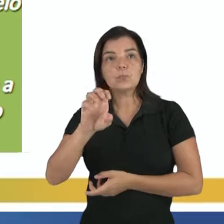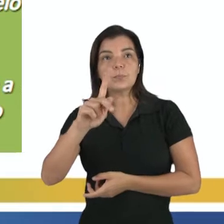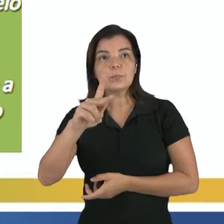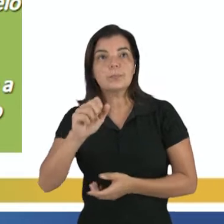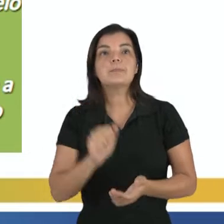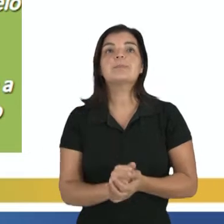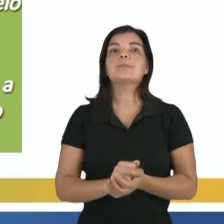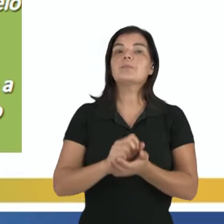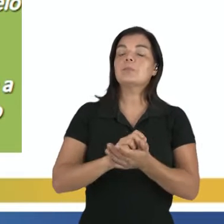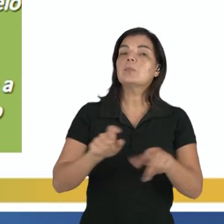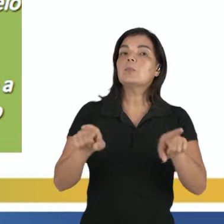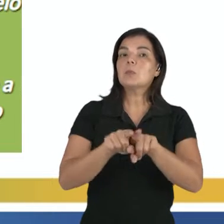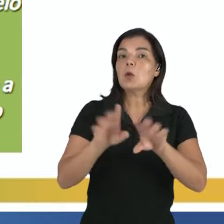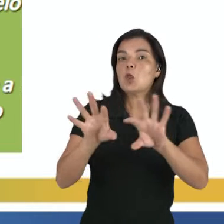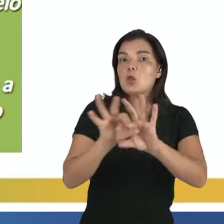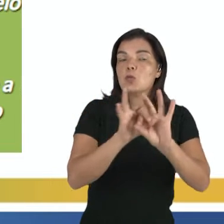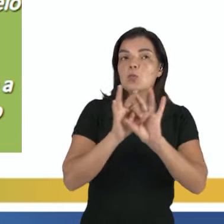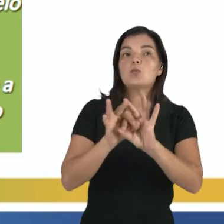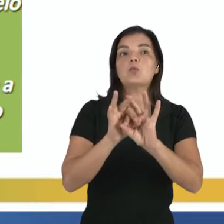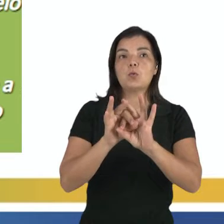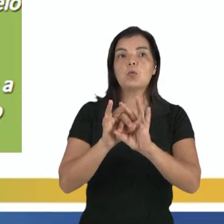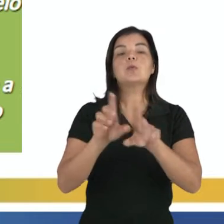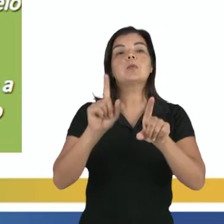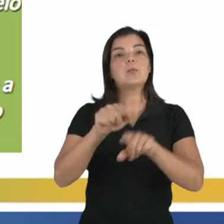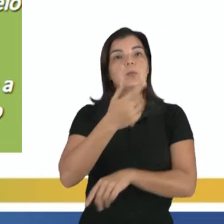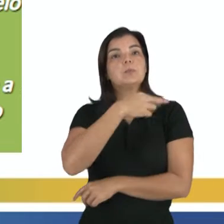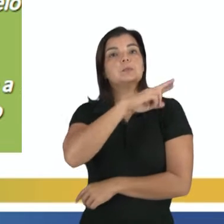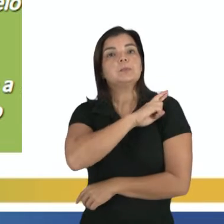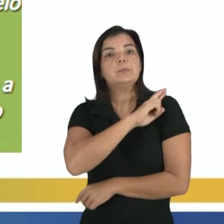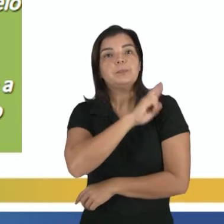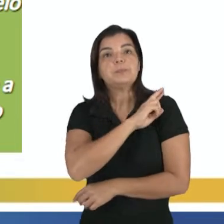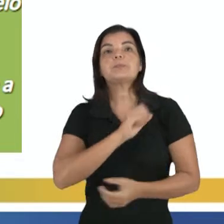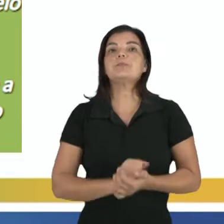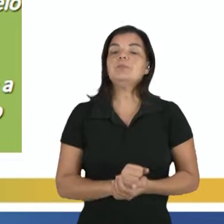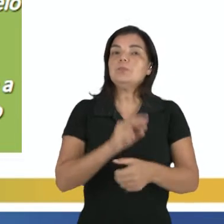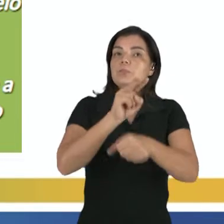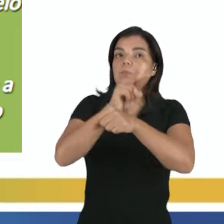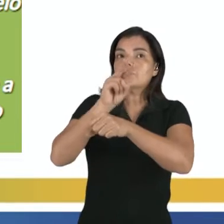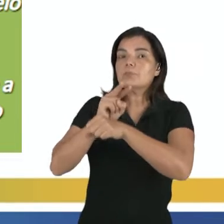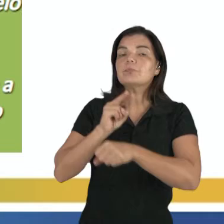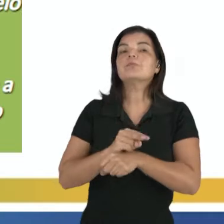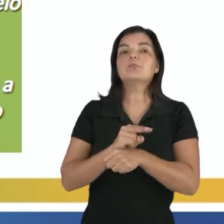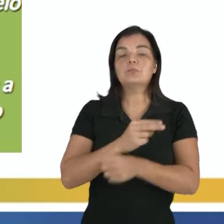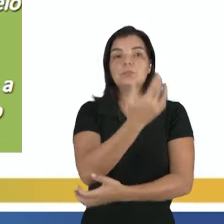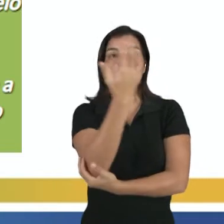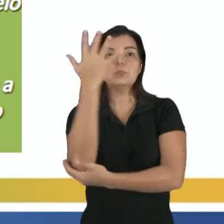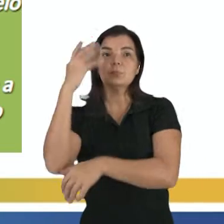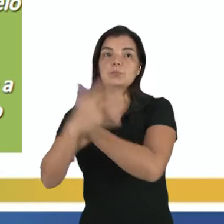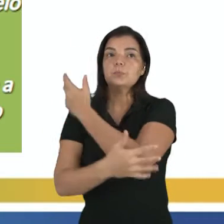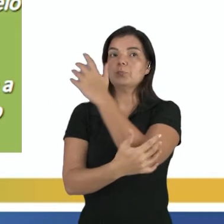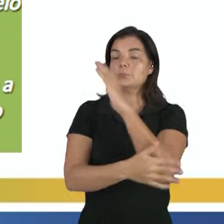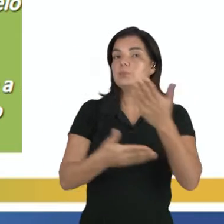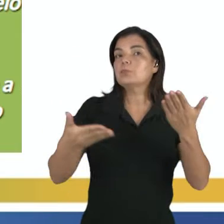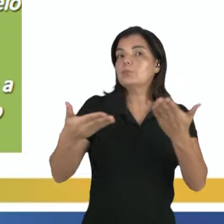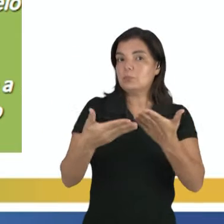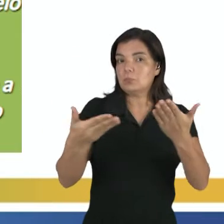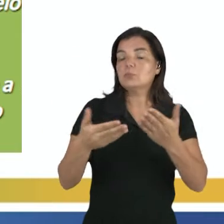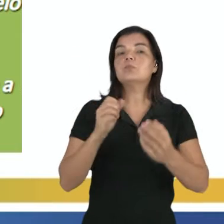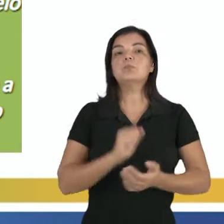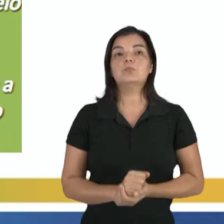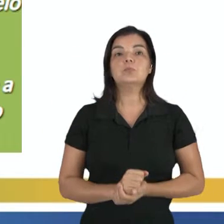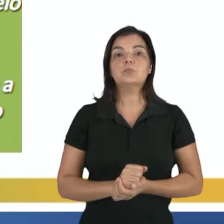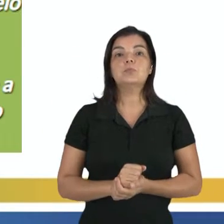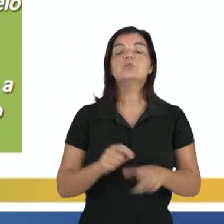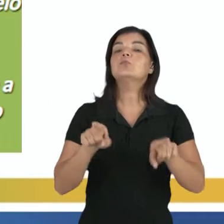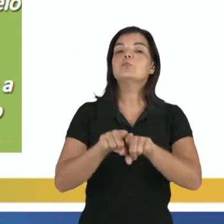Pesca. Então, todos esses órgãos juntos, eles ficaram responsáveis, né, por cuidar dessa parte ambiental. E hoje é o órgão que nós conhecemos